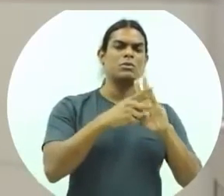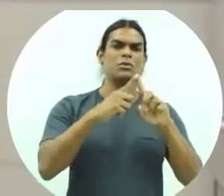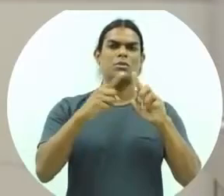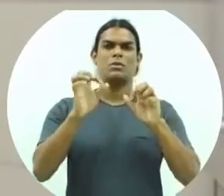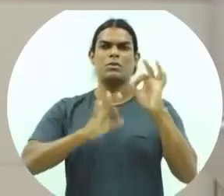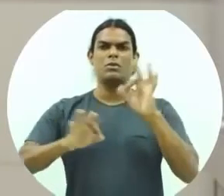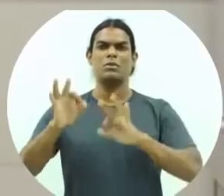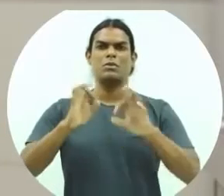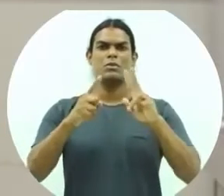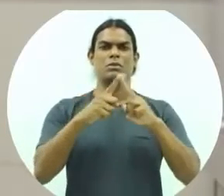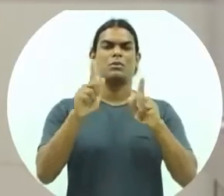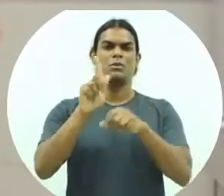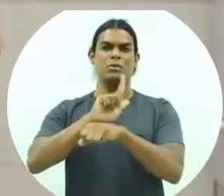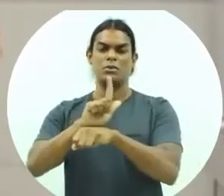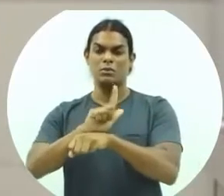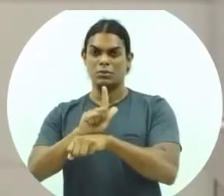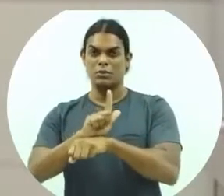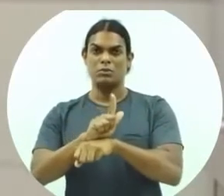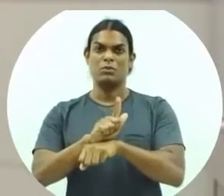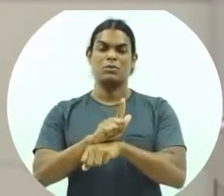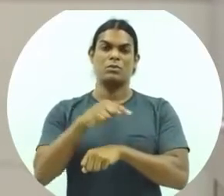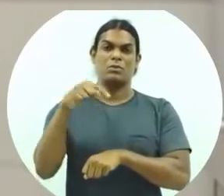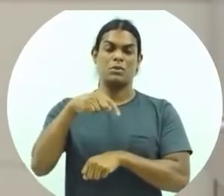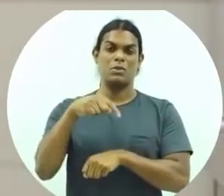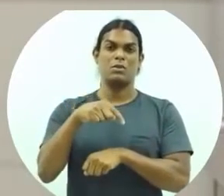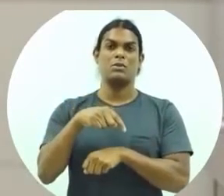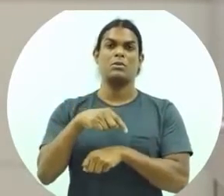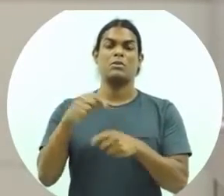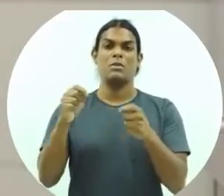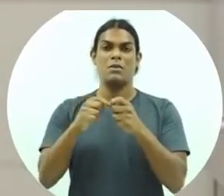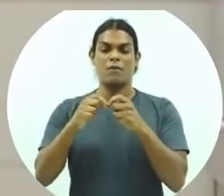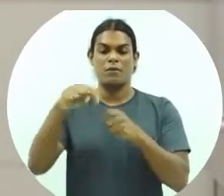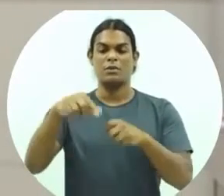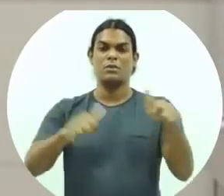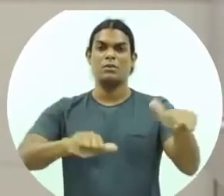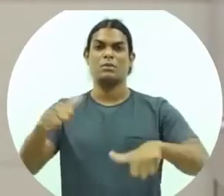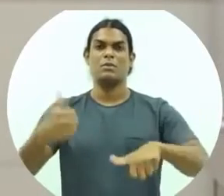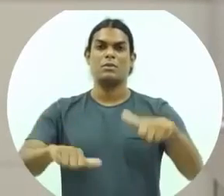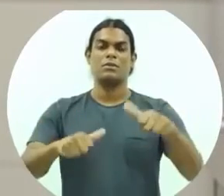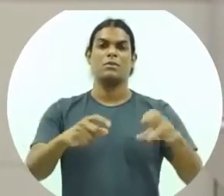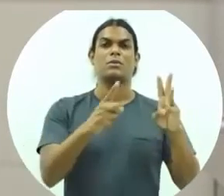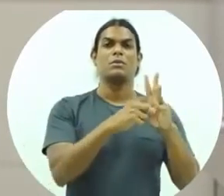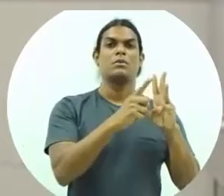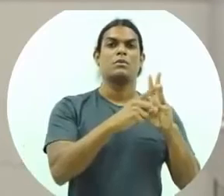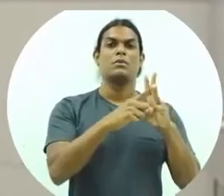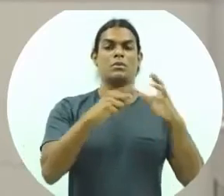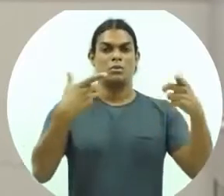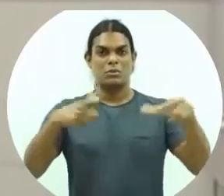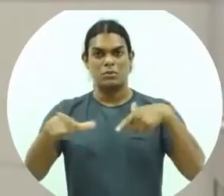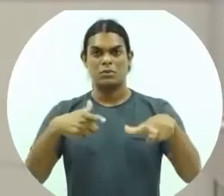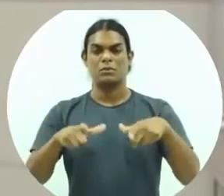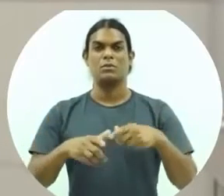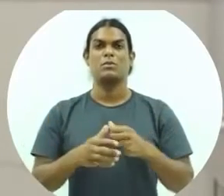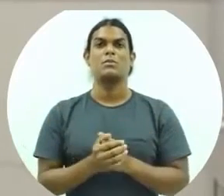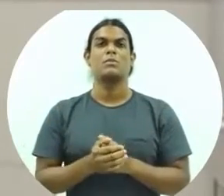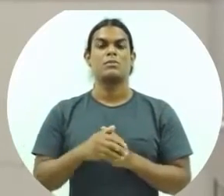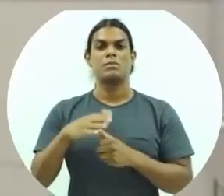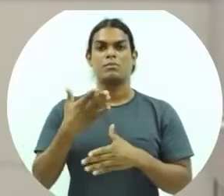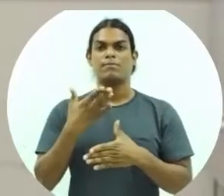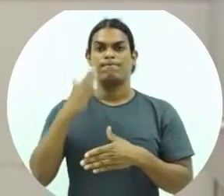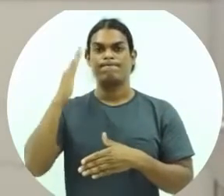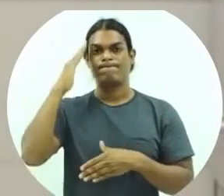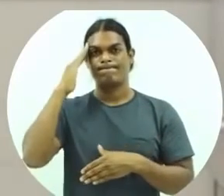a organização, o gestor, que nesse caso seria o avaliador, e o colaborador, o